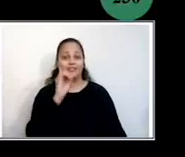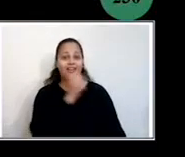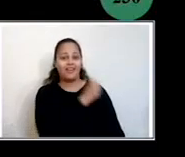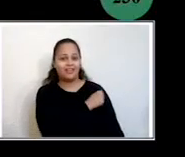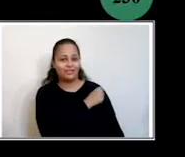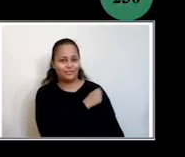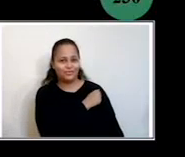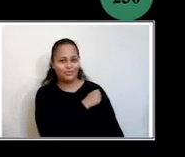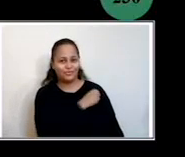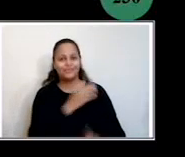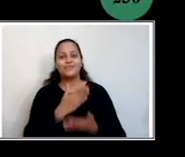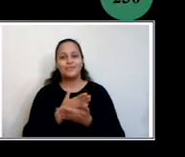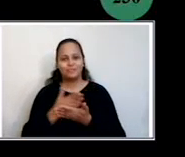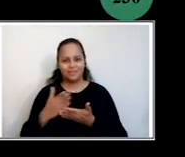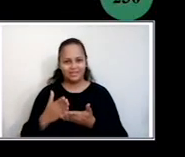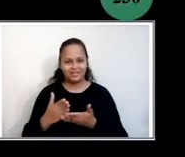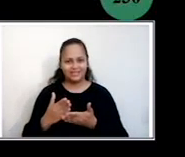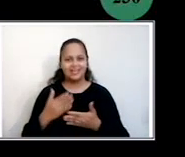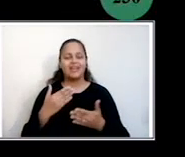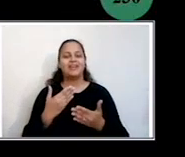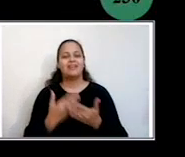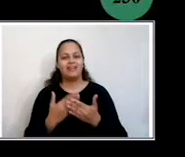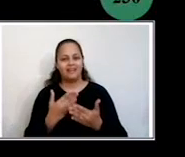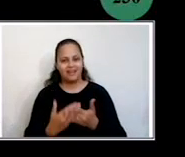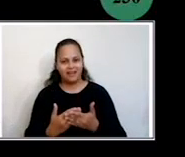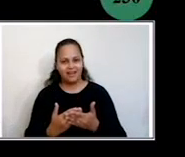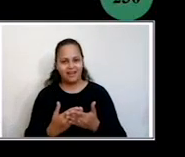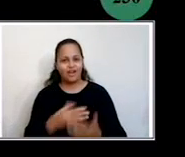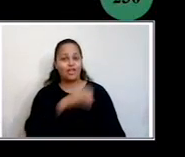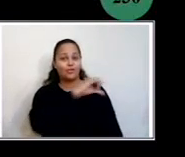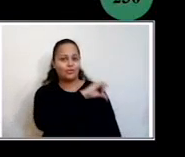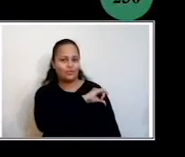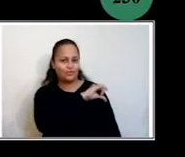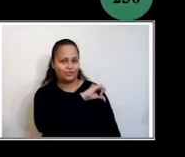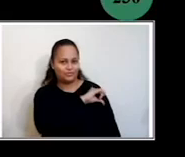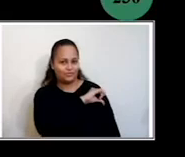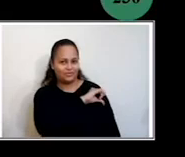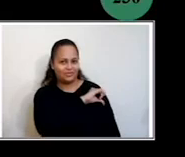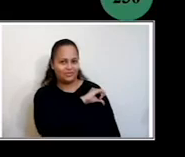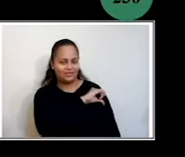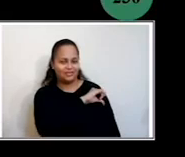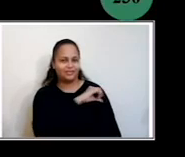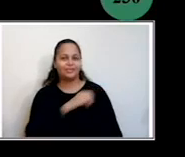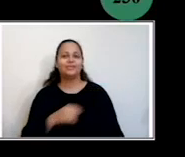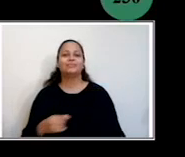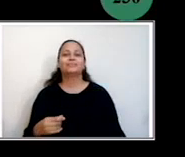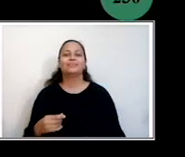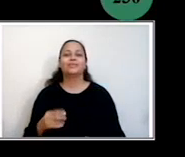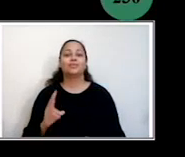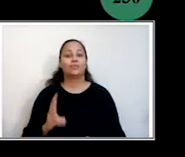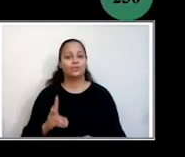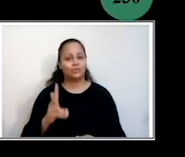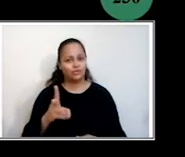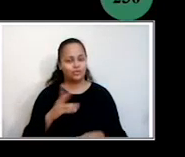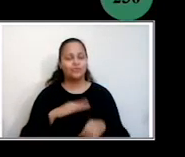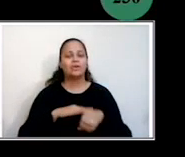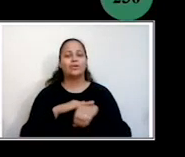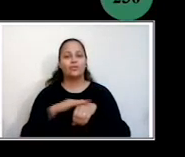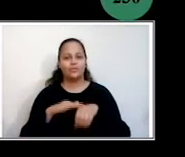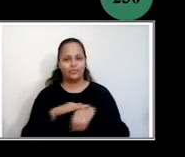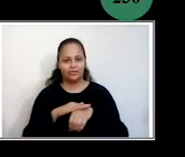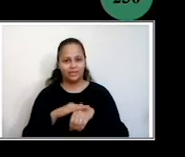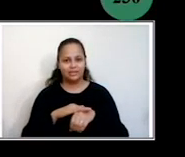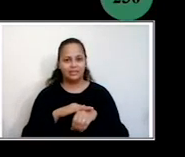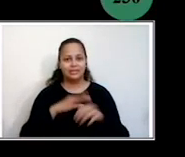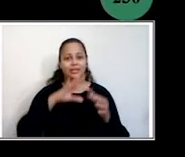Olá, pessoal. Vamos iniciar mais uma aula aí do nono ano do ensino fundamental. Nós vamos continuar conversando